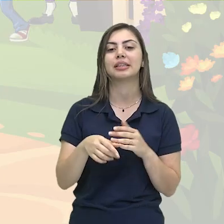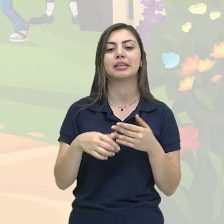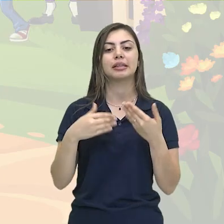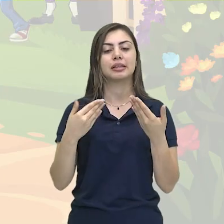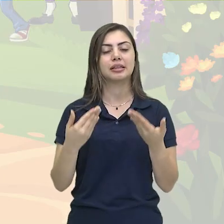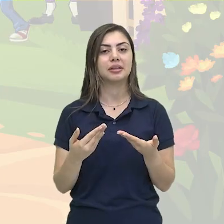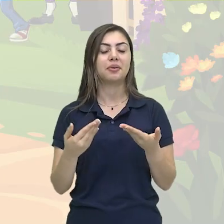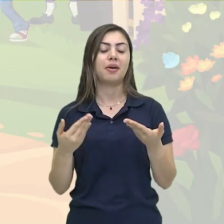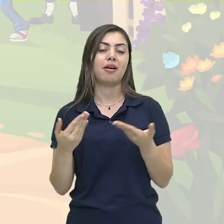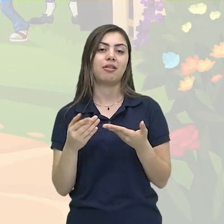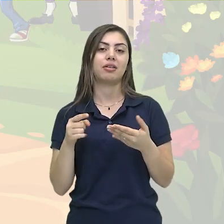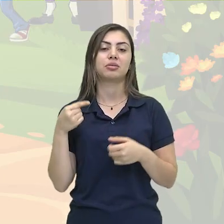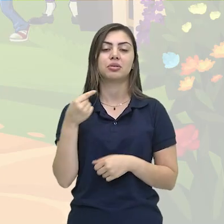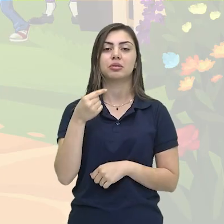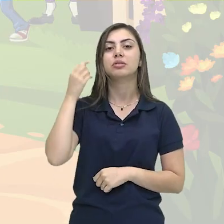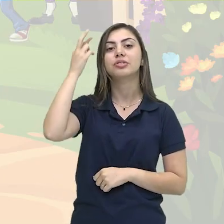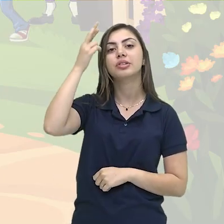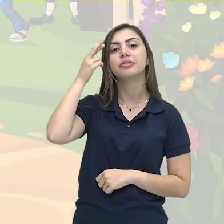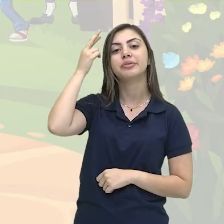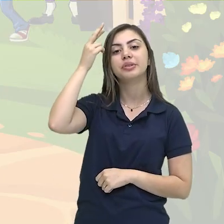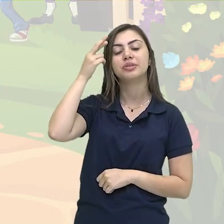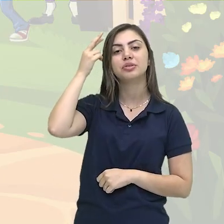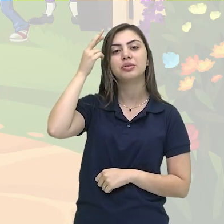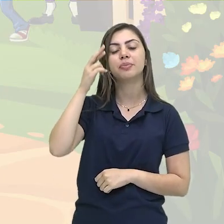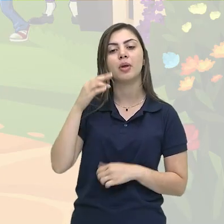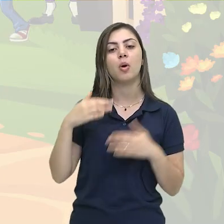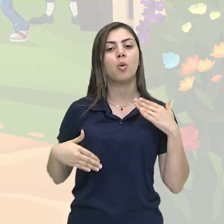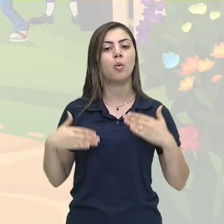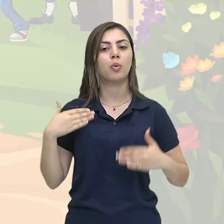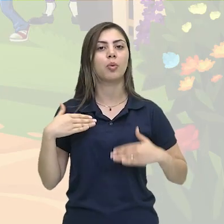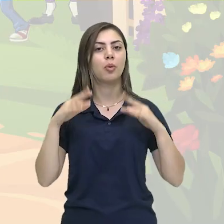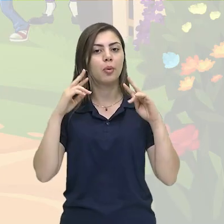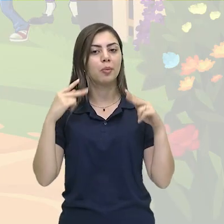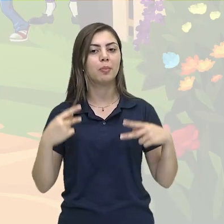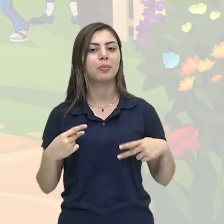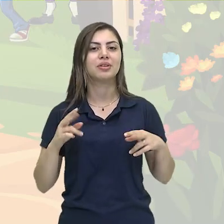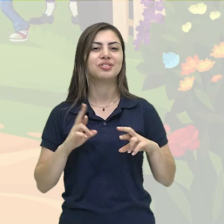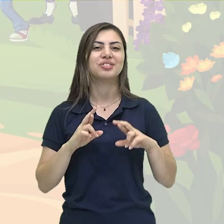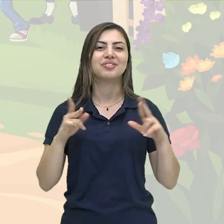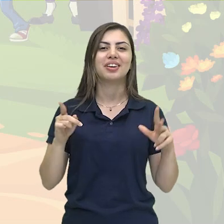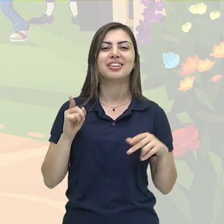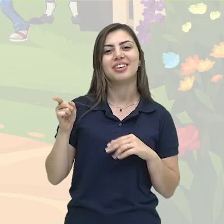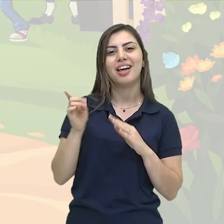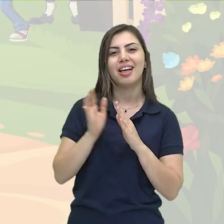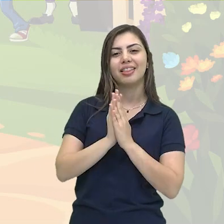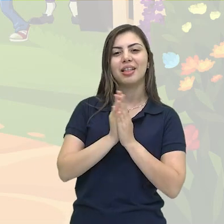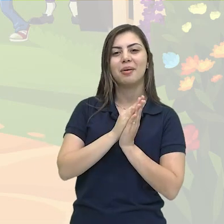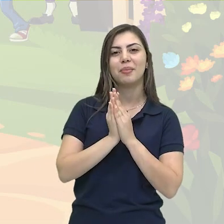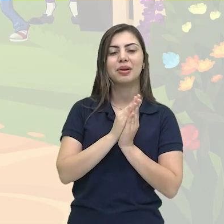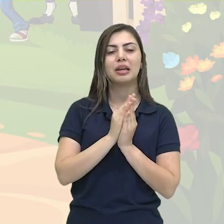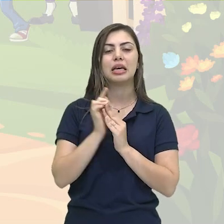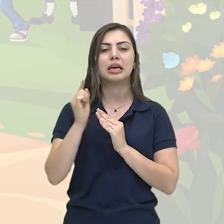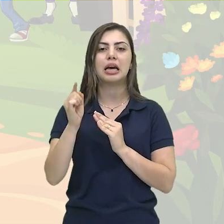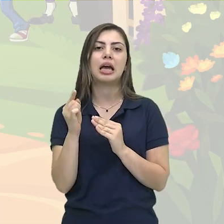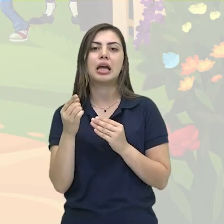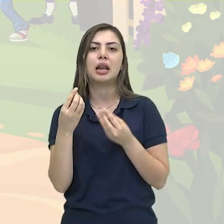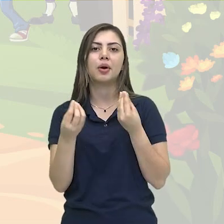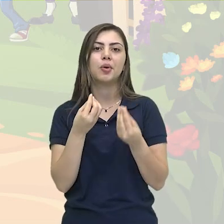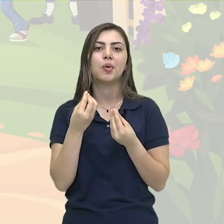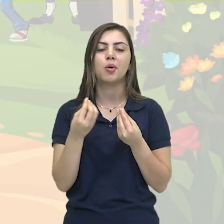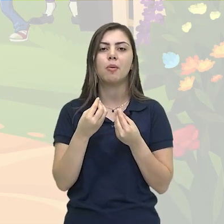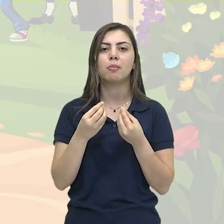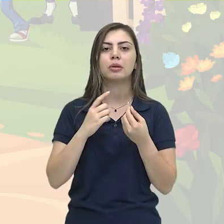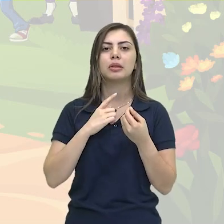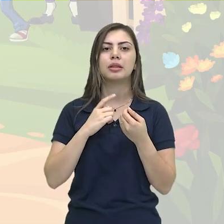chamando para reflexão que o corpo humano, né, diferente da bonequinha de pano, que não tem articulação, que